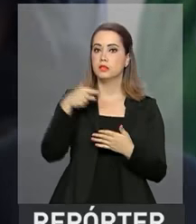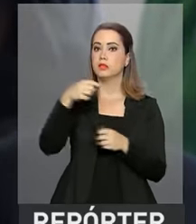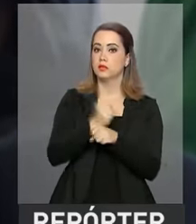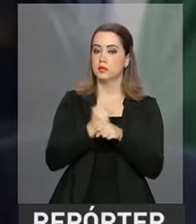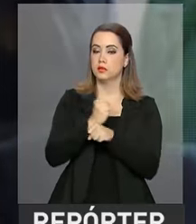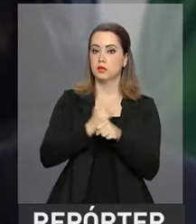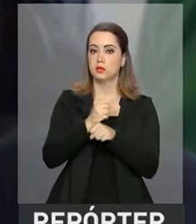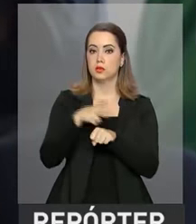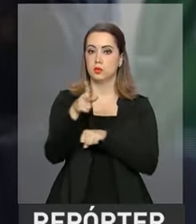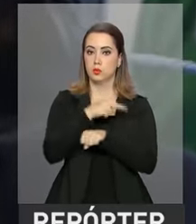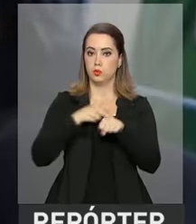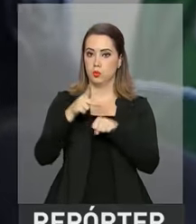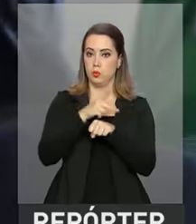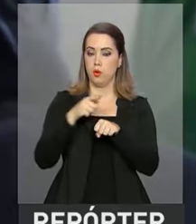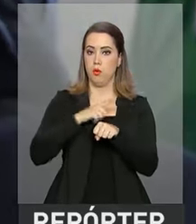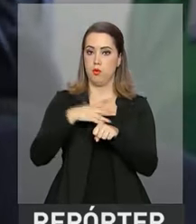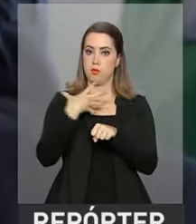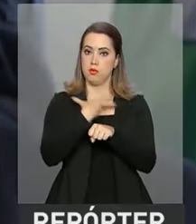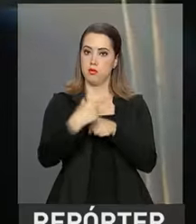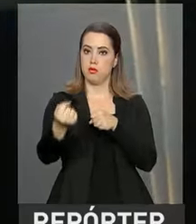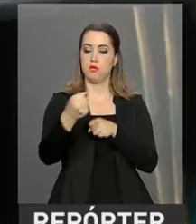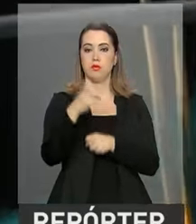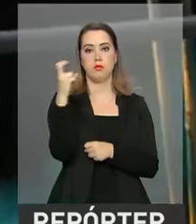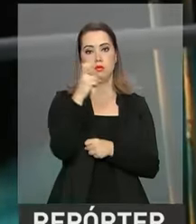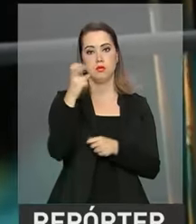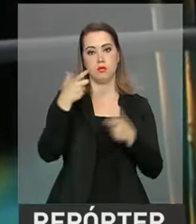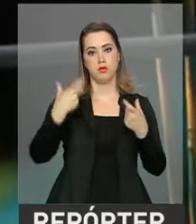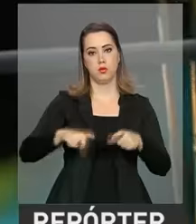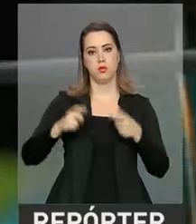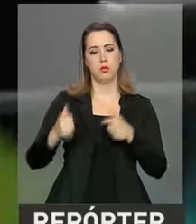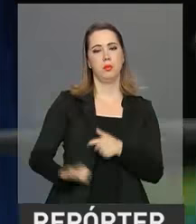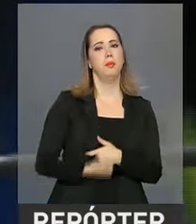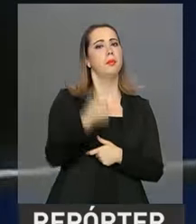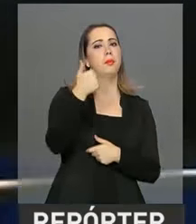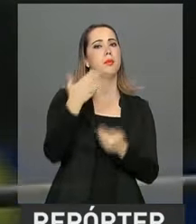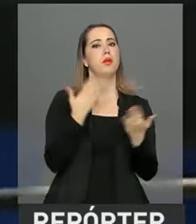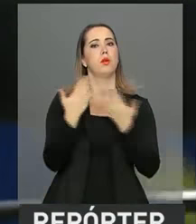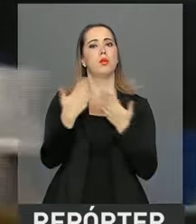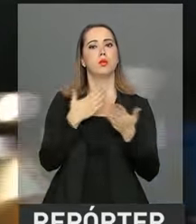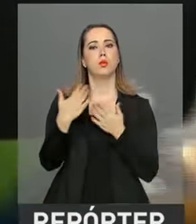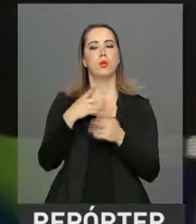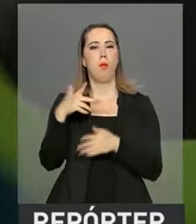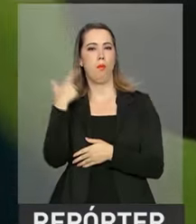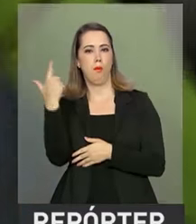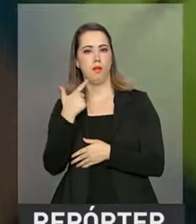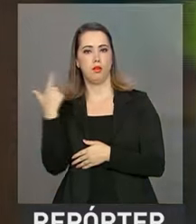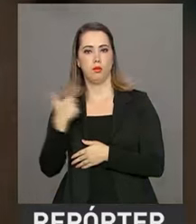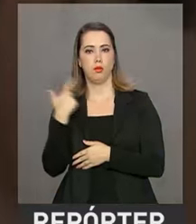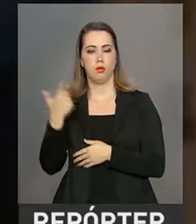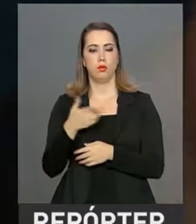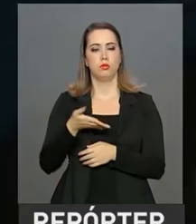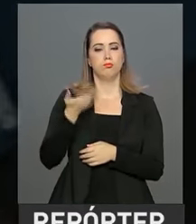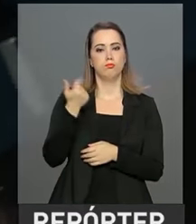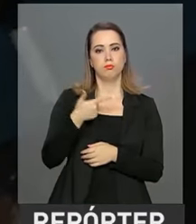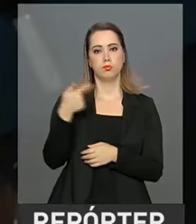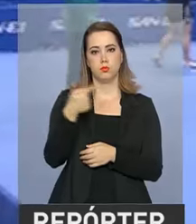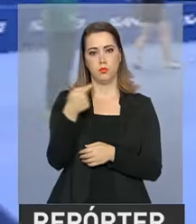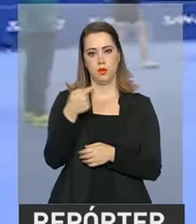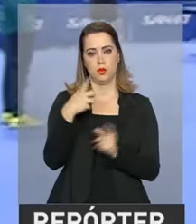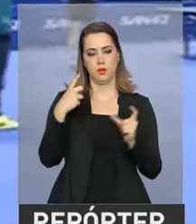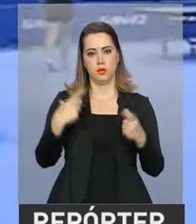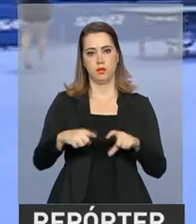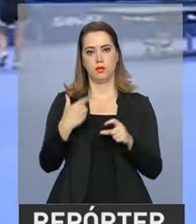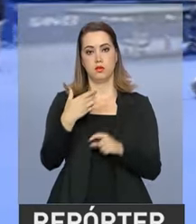país termine em quinto lugar no ranking final, melhor que na última disputa em Londres, onde o país ficou em sétimo lugar